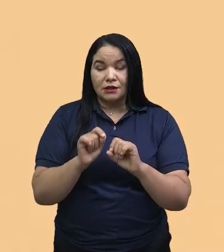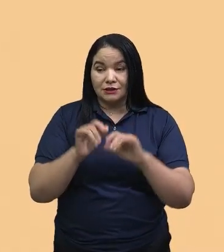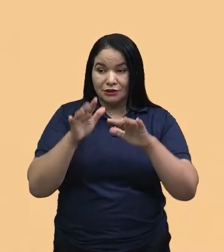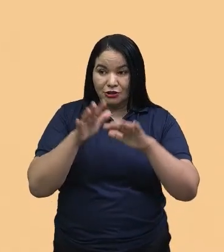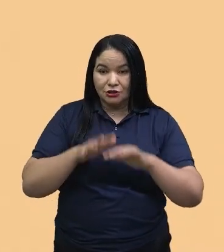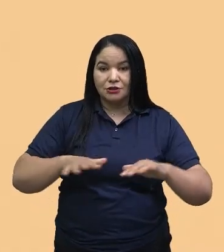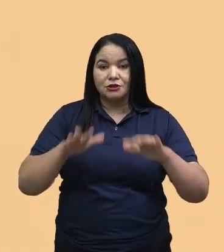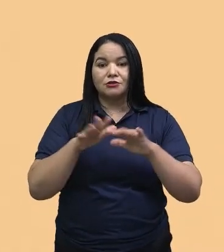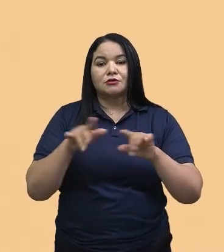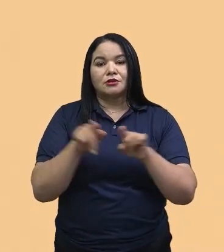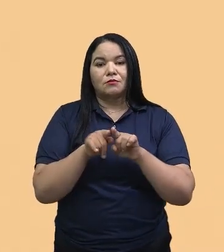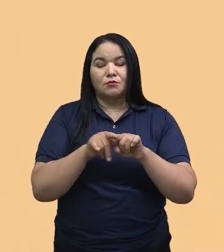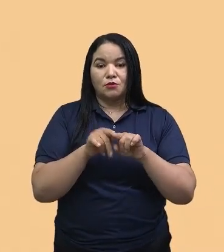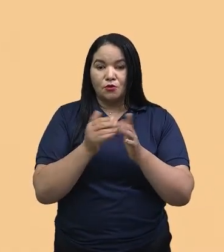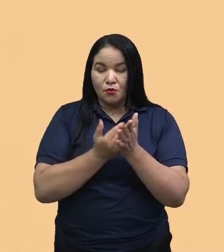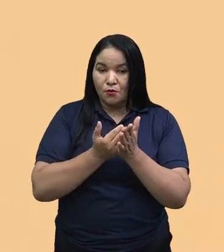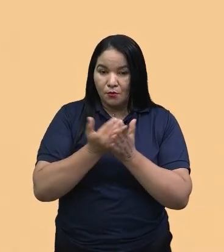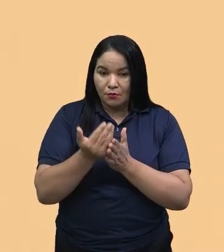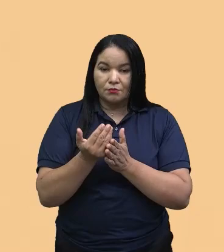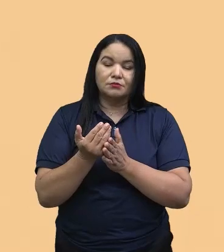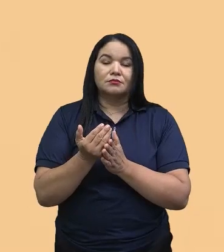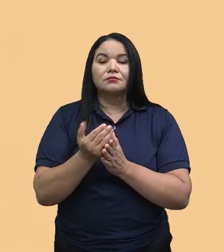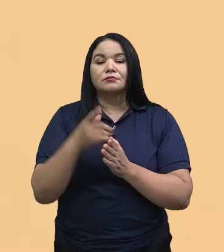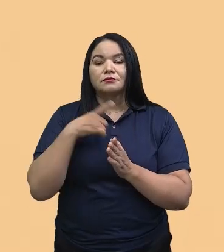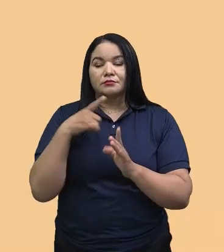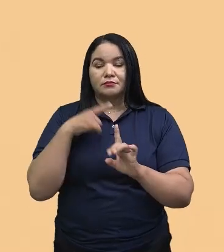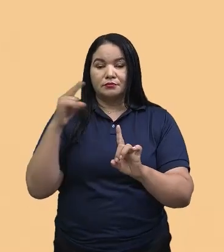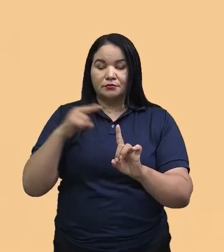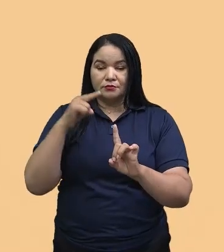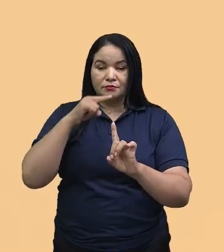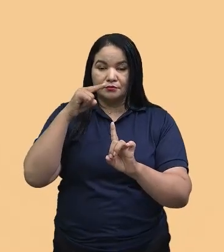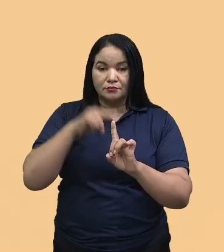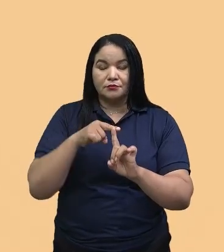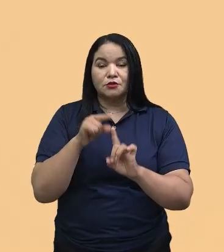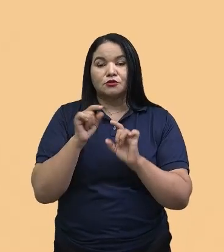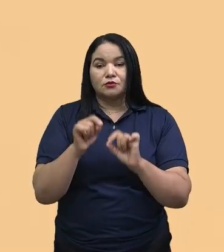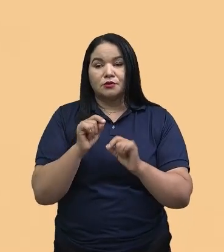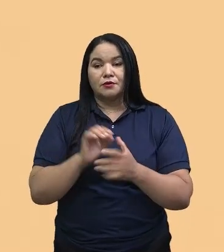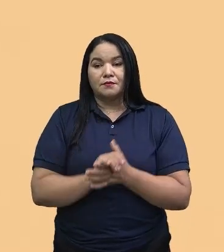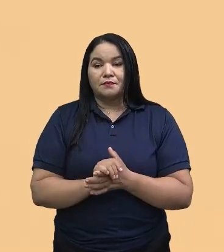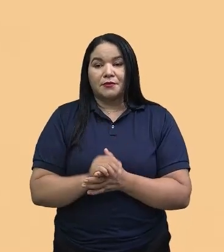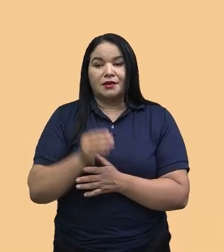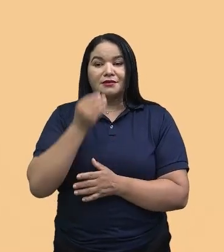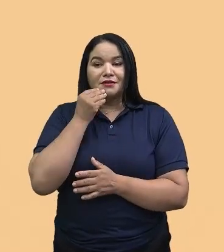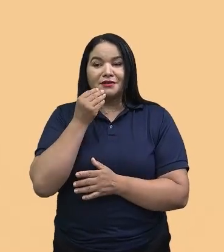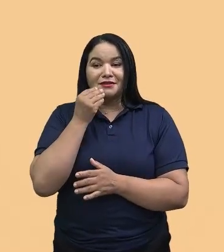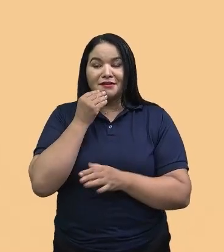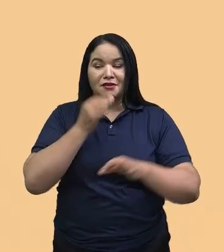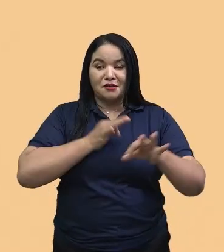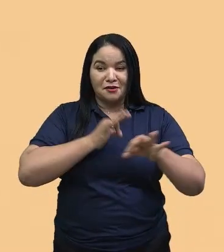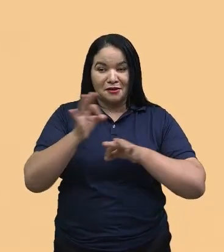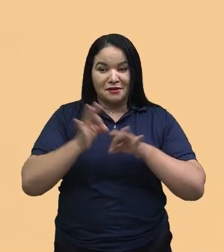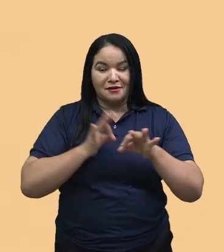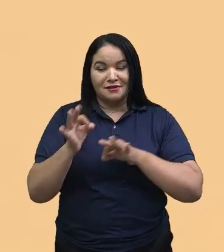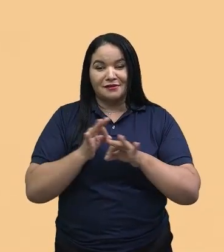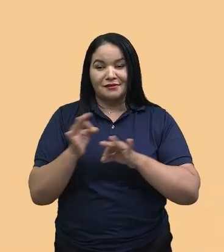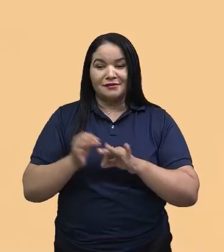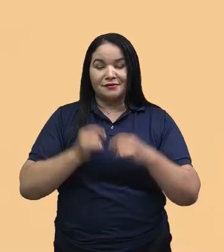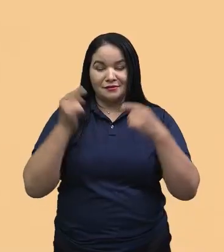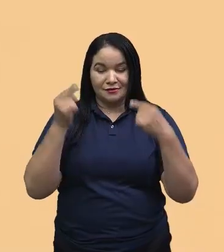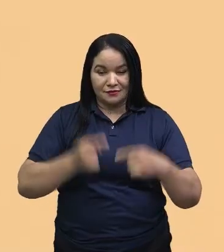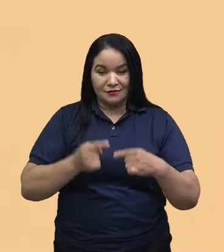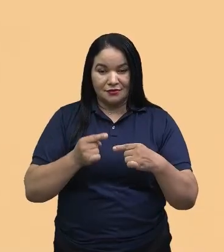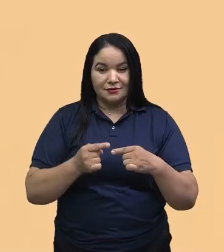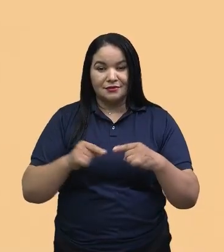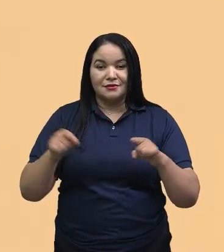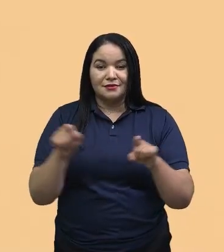já nasce com esse propósito de tentar conter esses conflitos, né, que